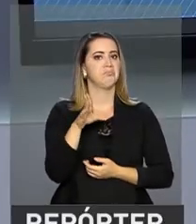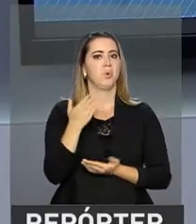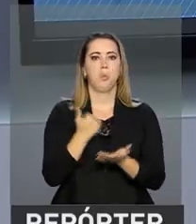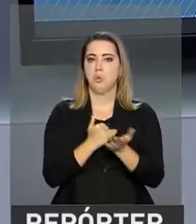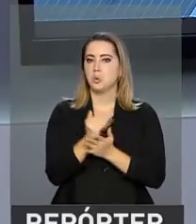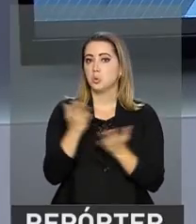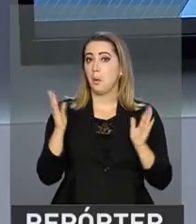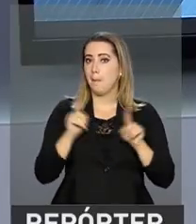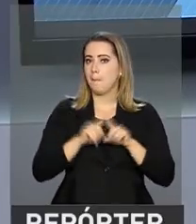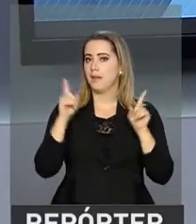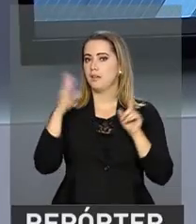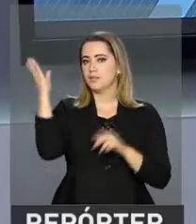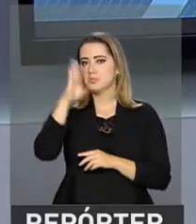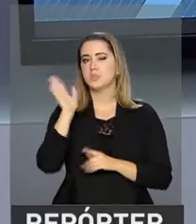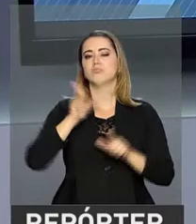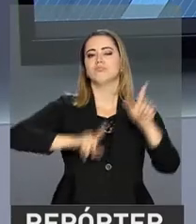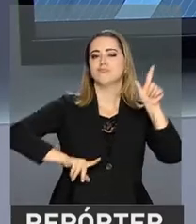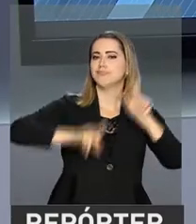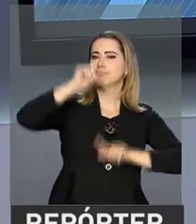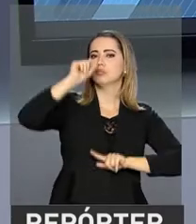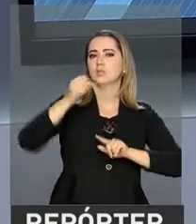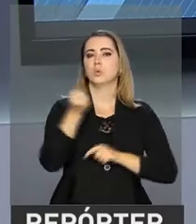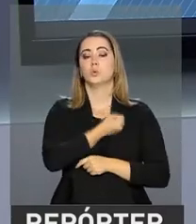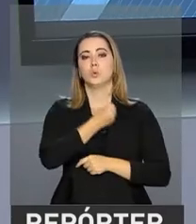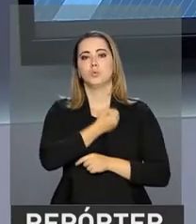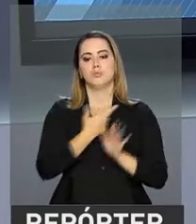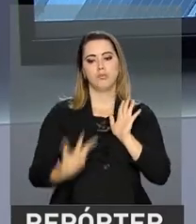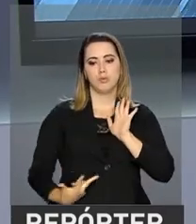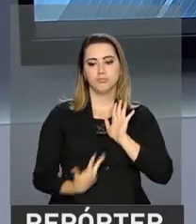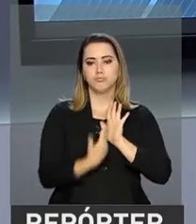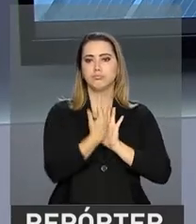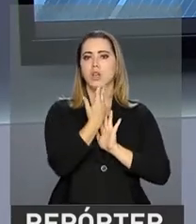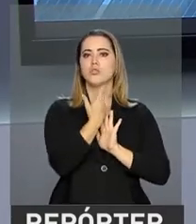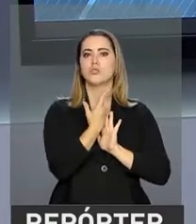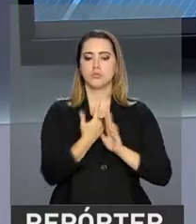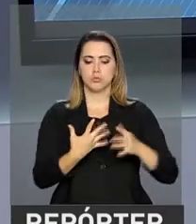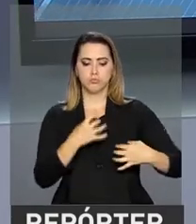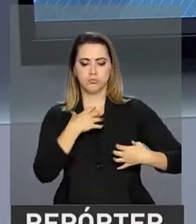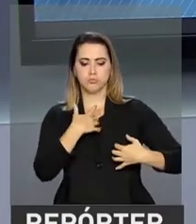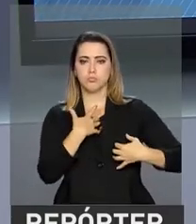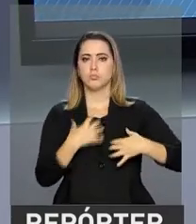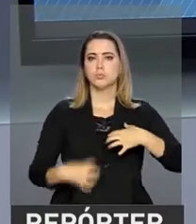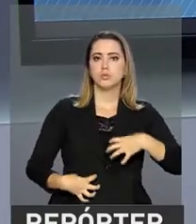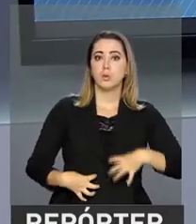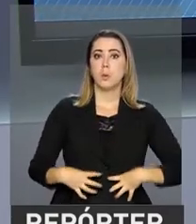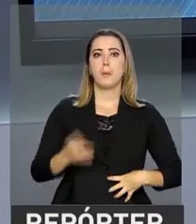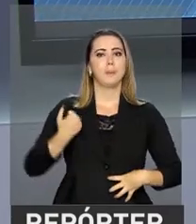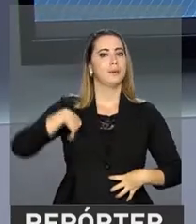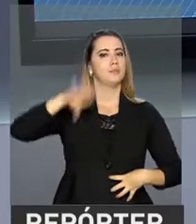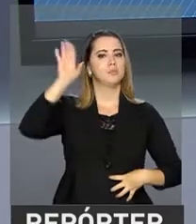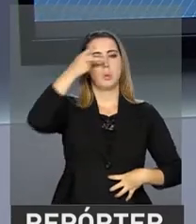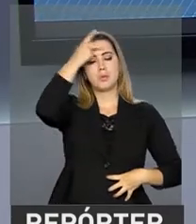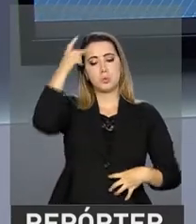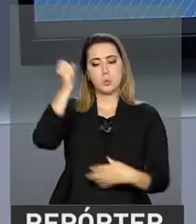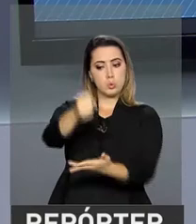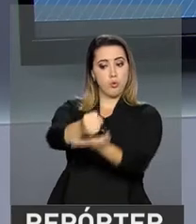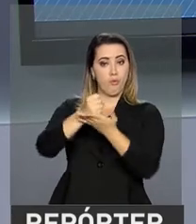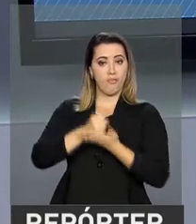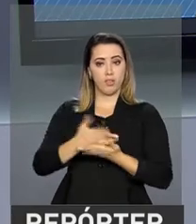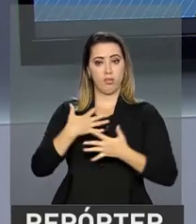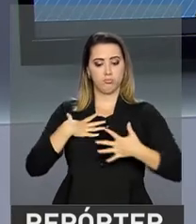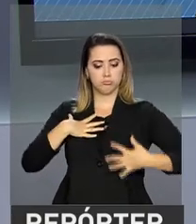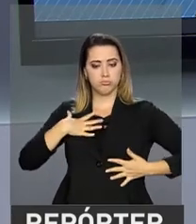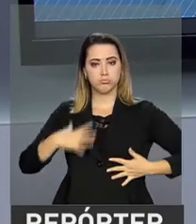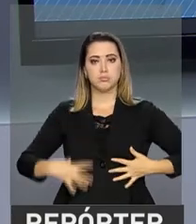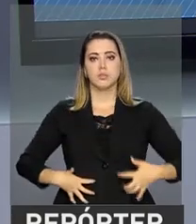acabou mas o brasil já bateu recorde no número de transplantes isso porque o país registrou o maior número de doadores da história e para